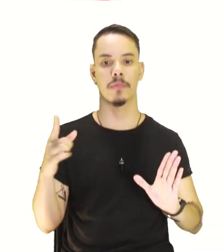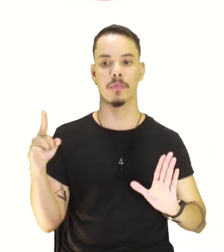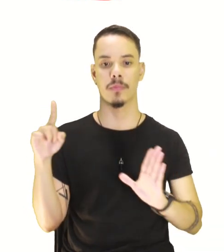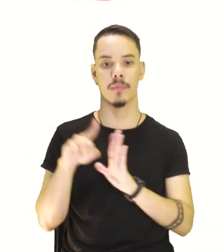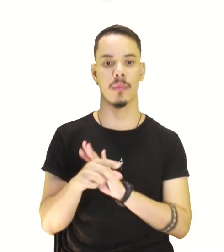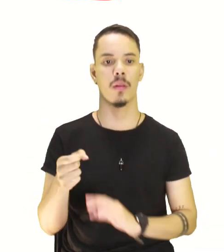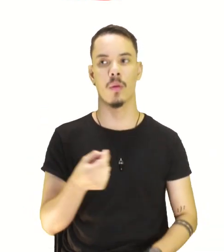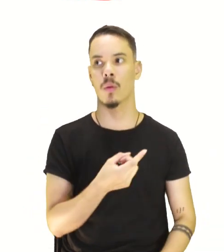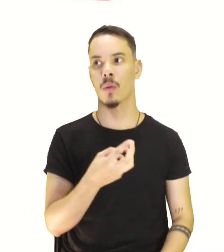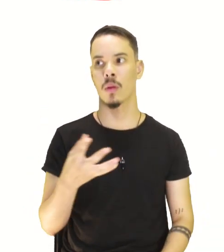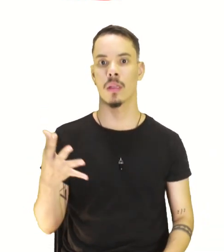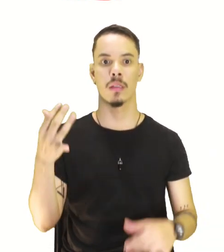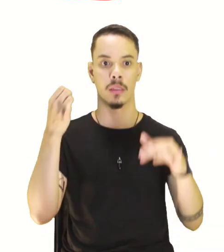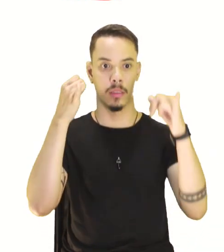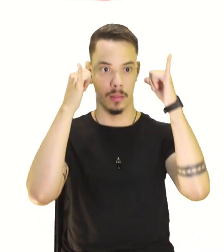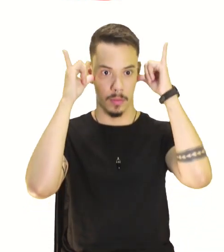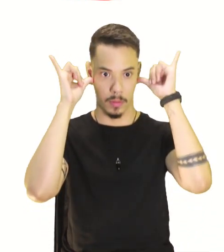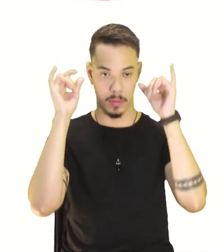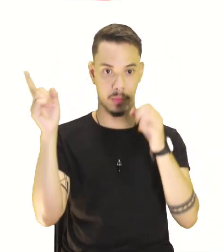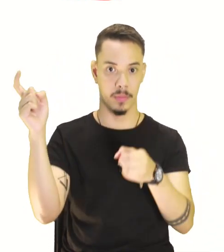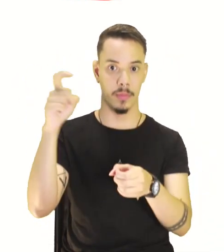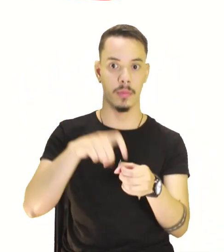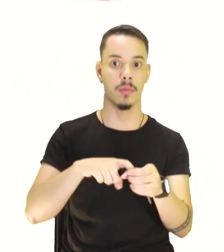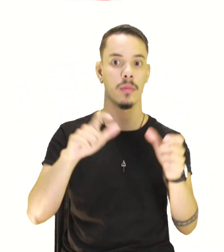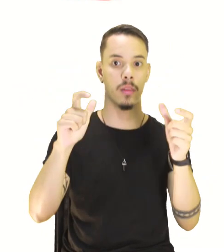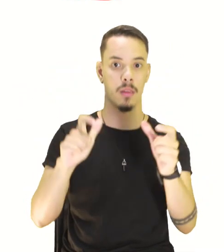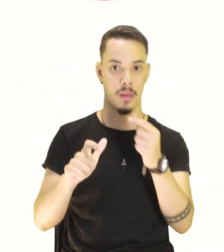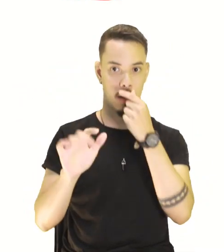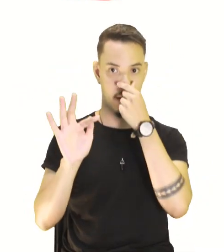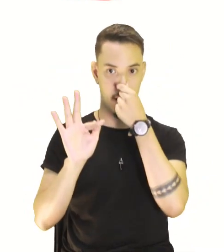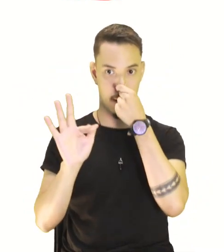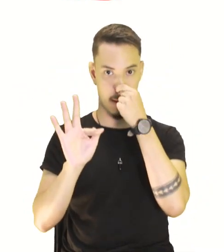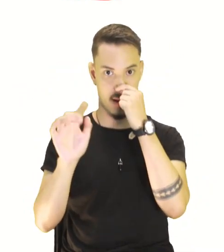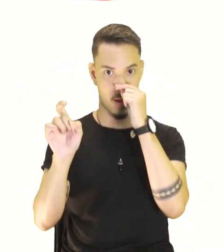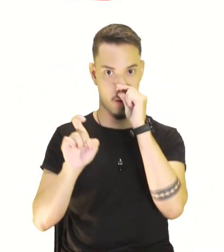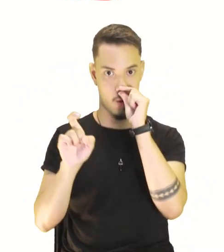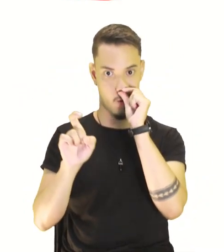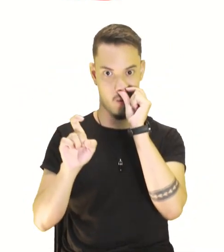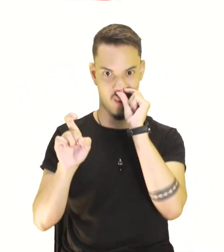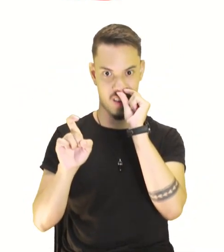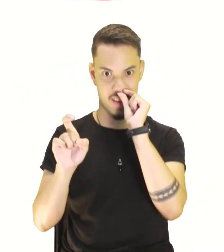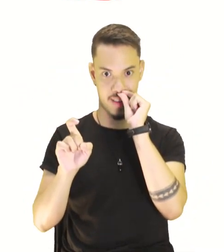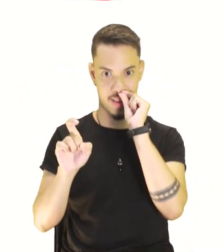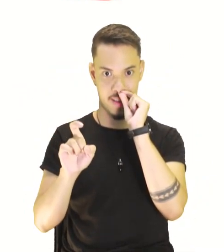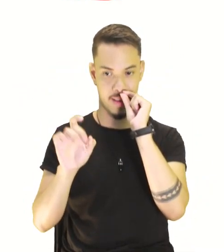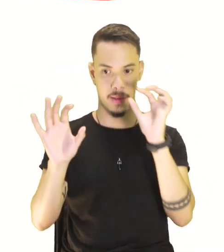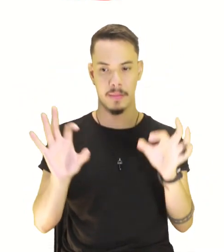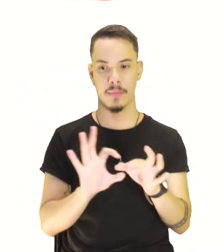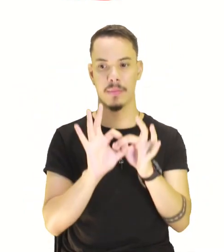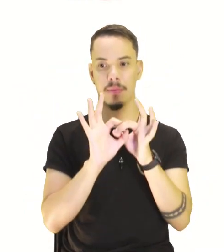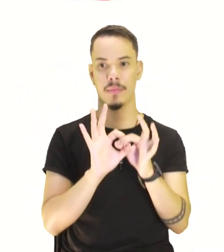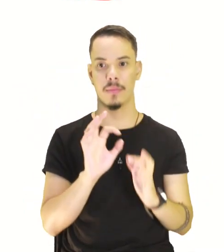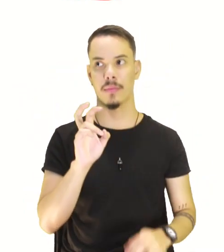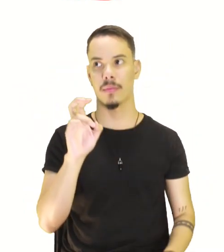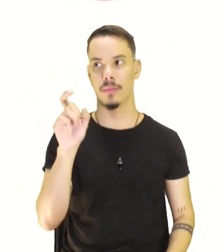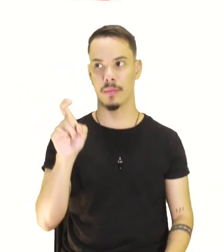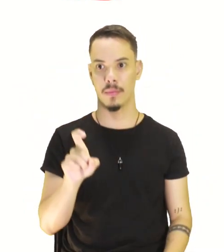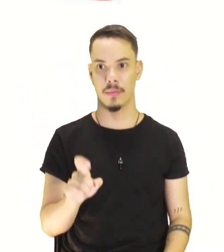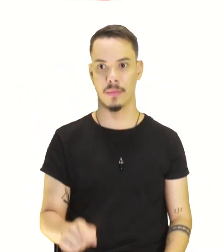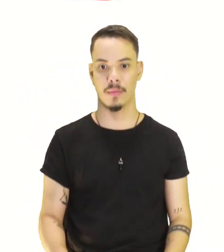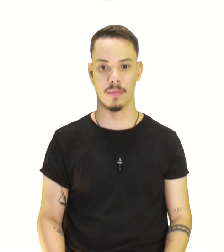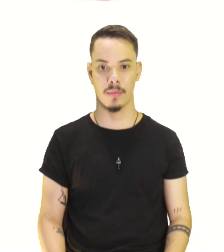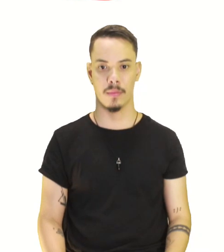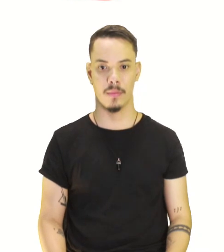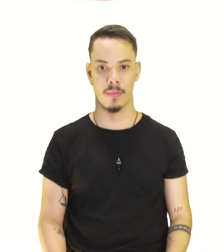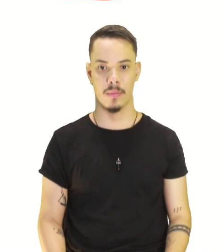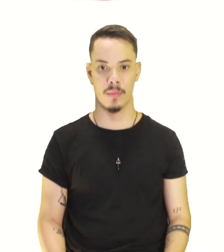quantas vaquinhas, né? Aí a gente vai voltar aonde? No meu F de X igual a 5x, certo?